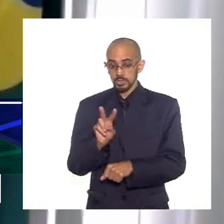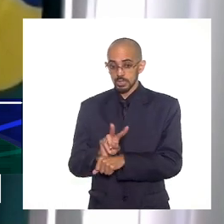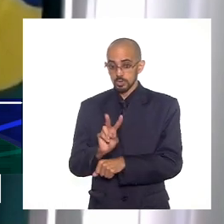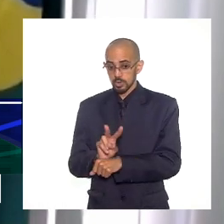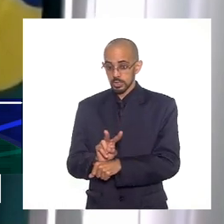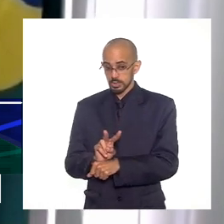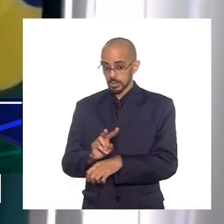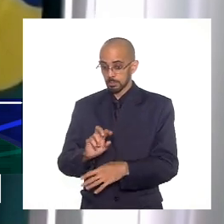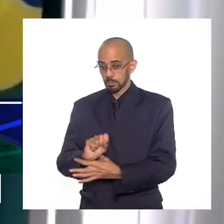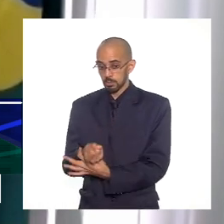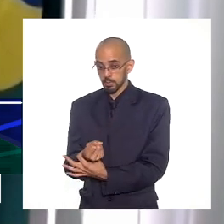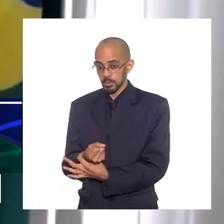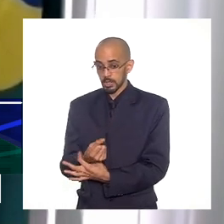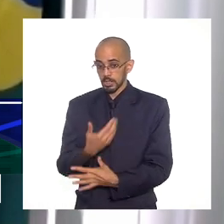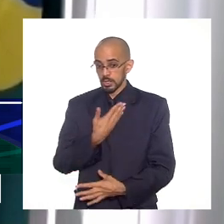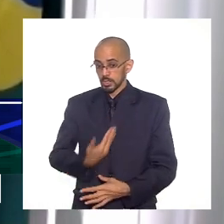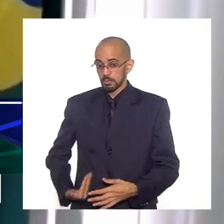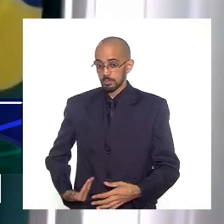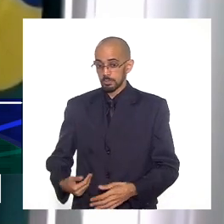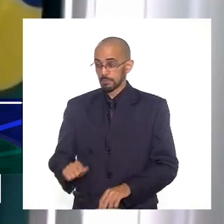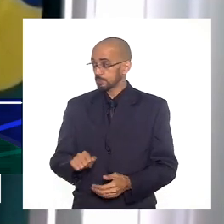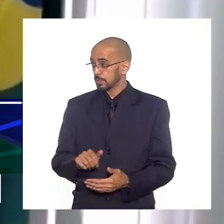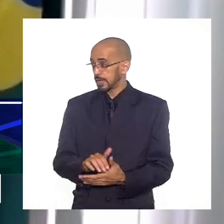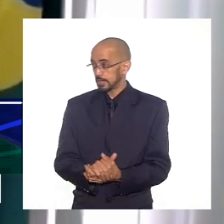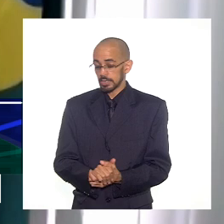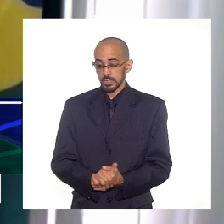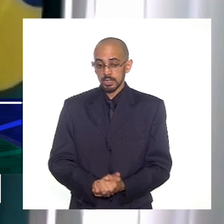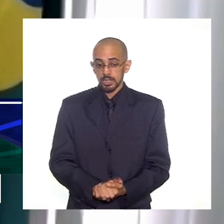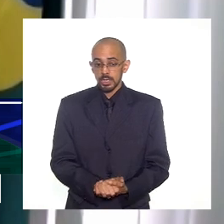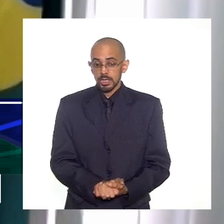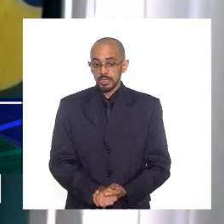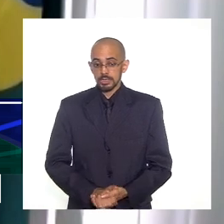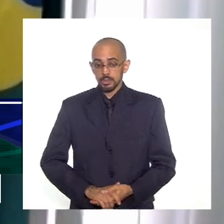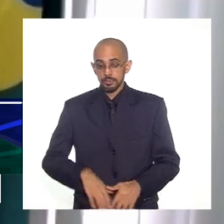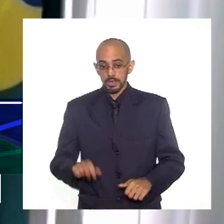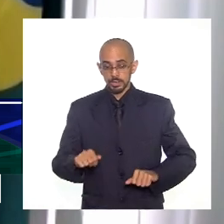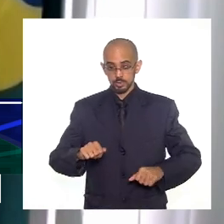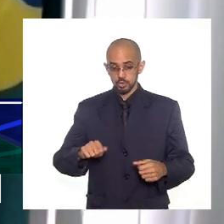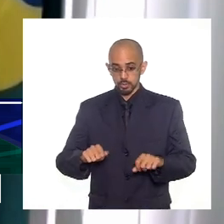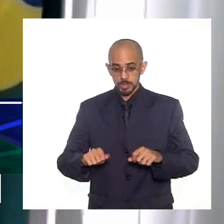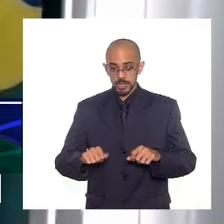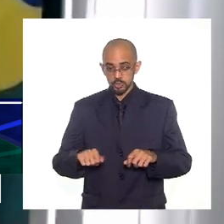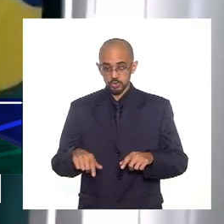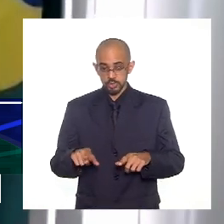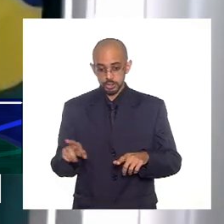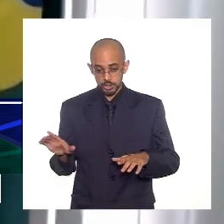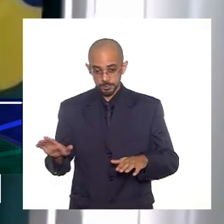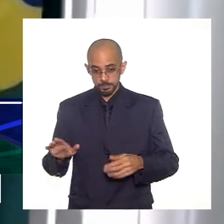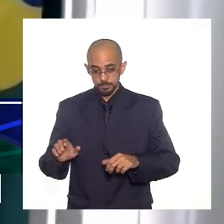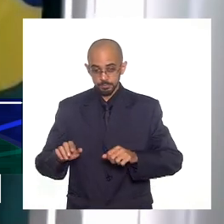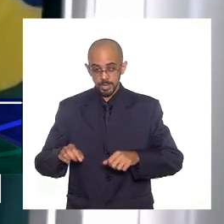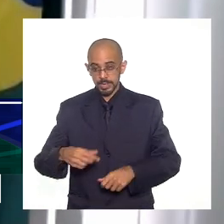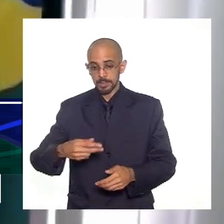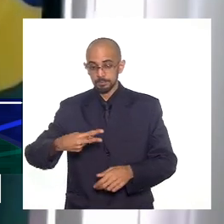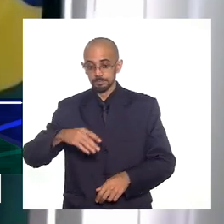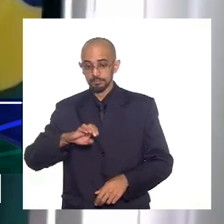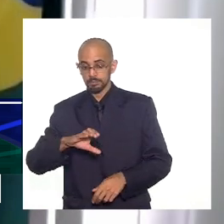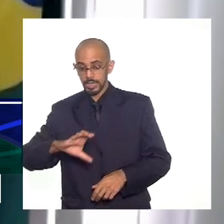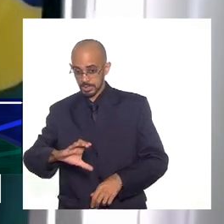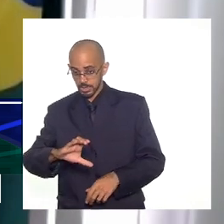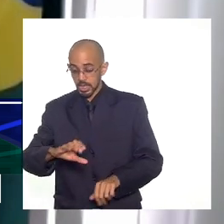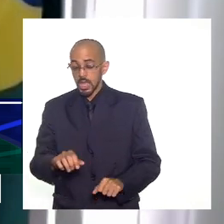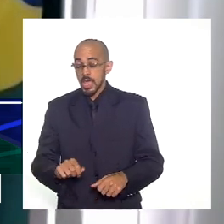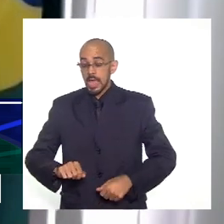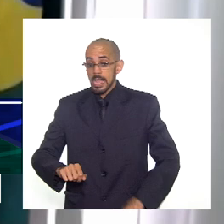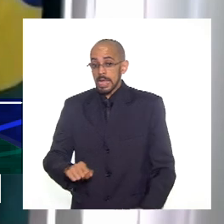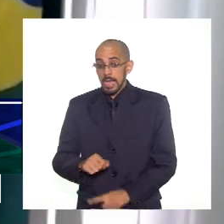Então, é muito importante fazer esse debate, porque, em Brasília, segue avançando, vou concluir, André, a PEC 32, que, na minha